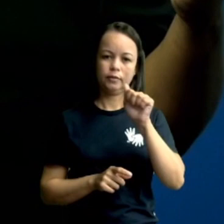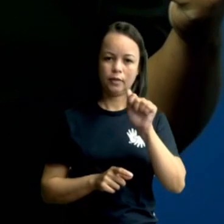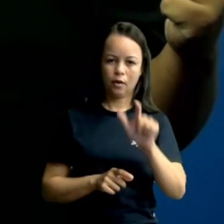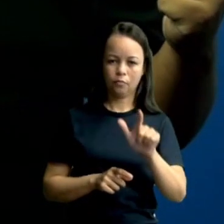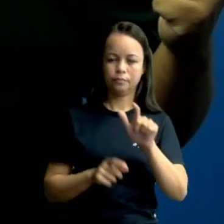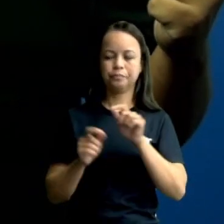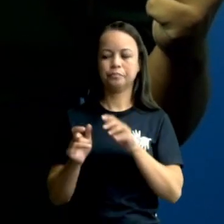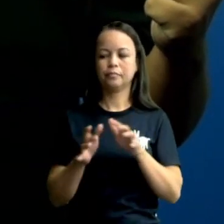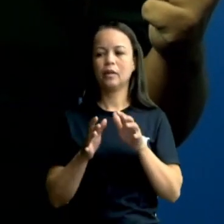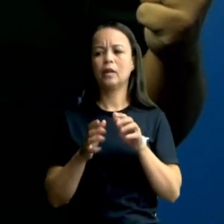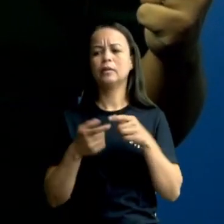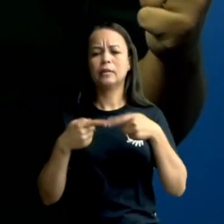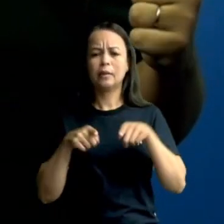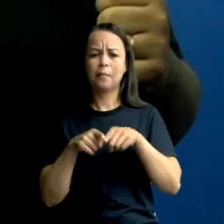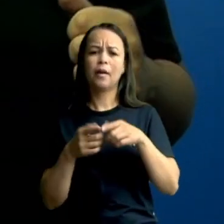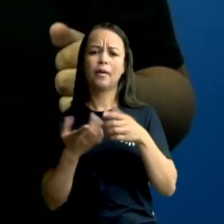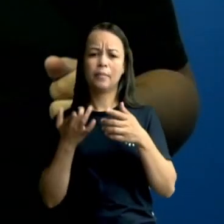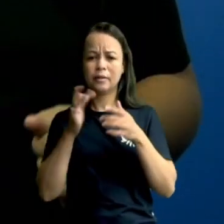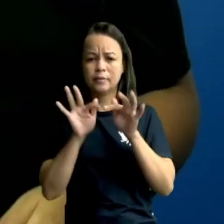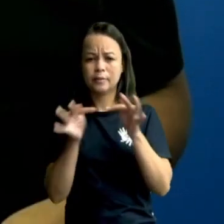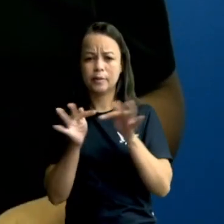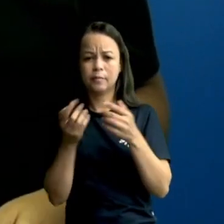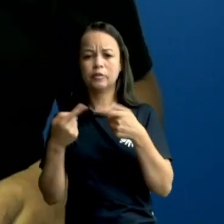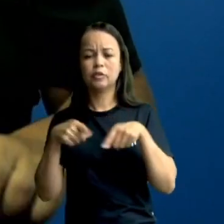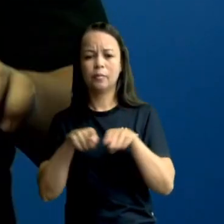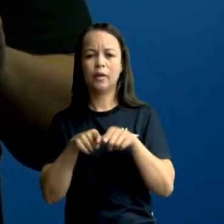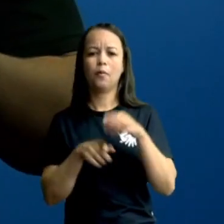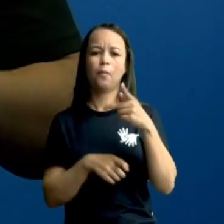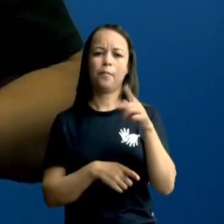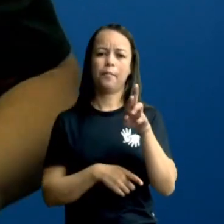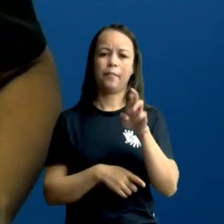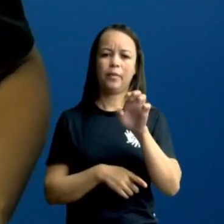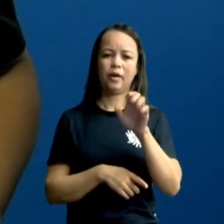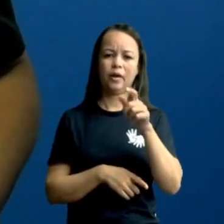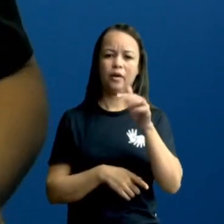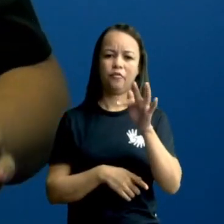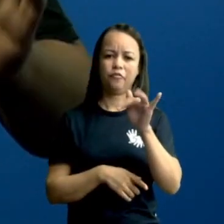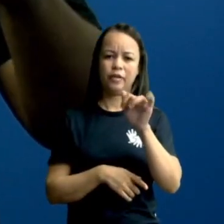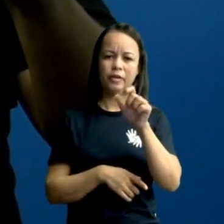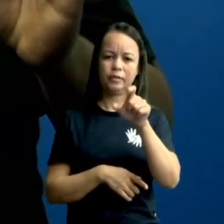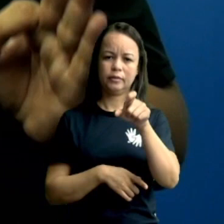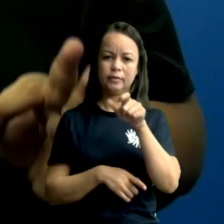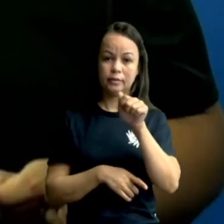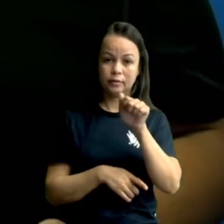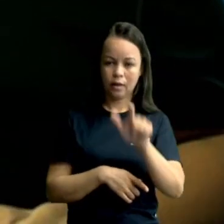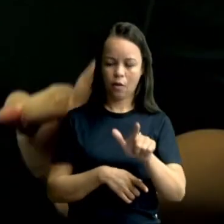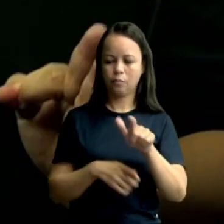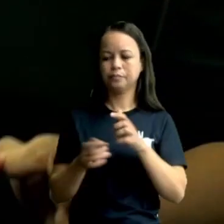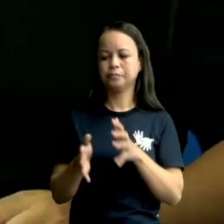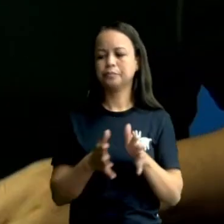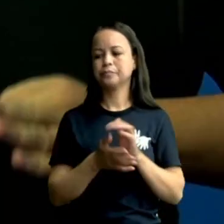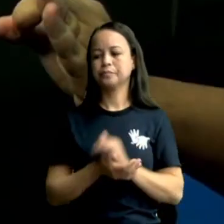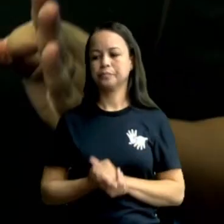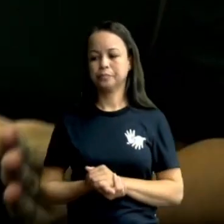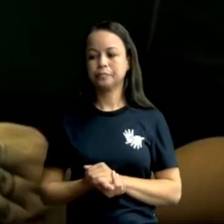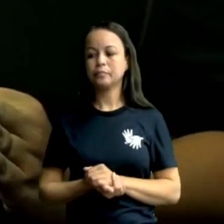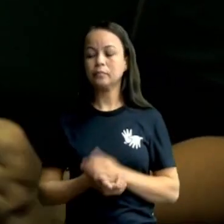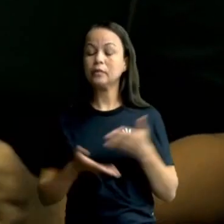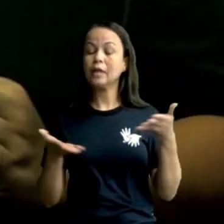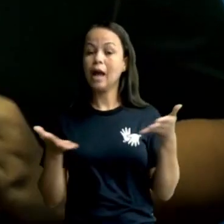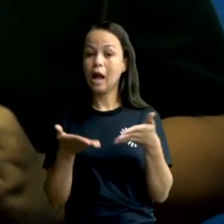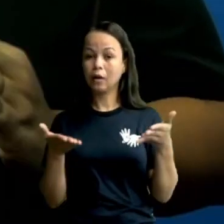derivação prefixal. Tá bom? Continuamos, vamos para a derivação